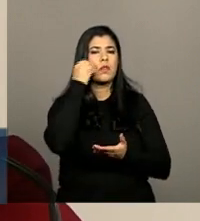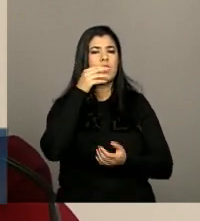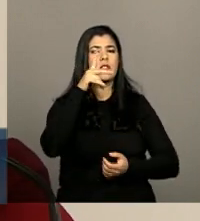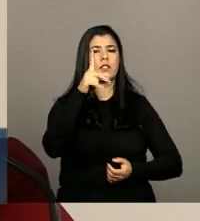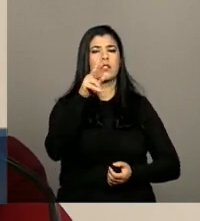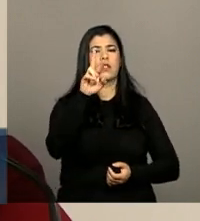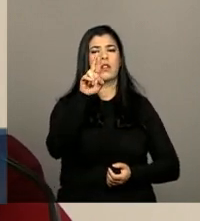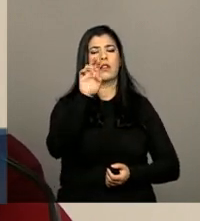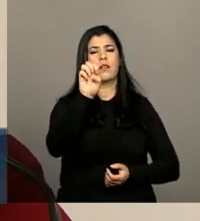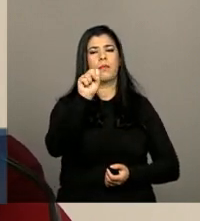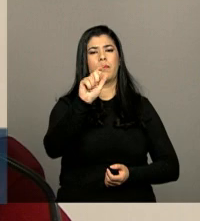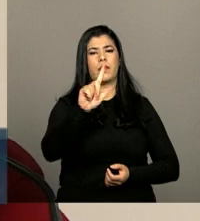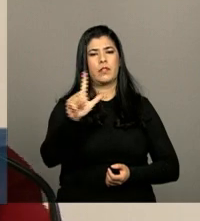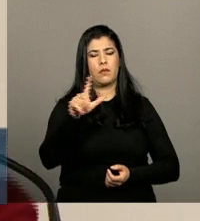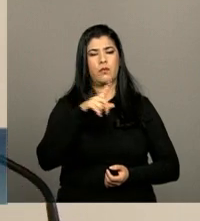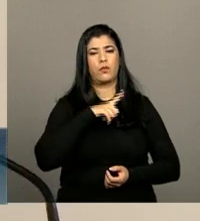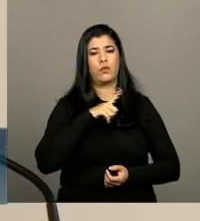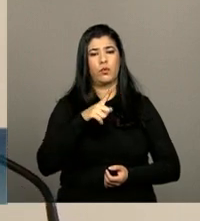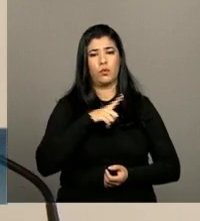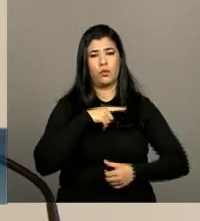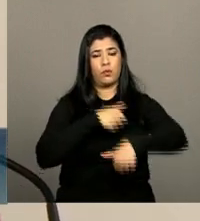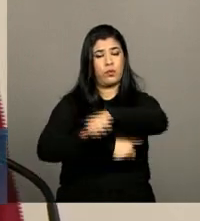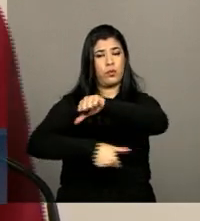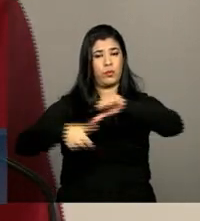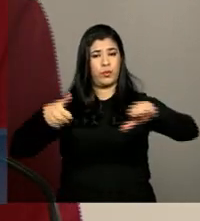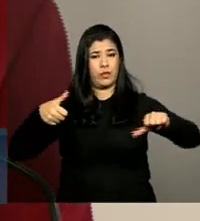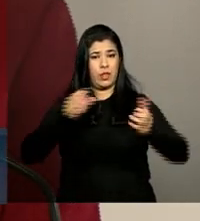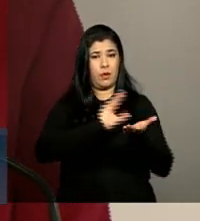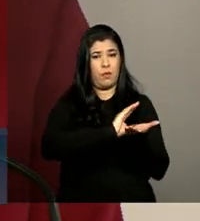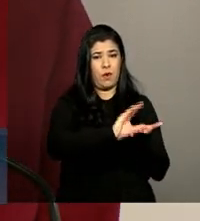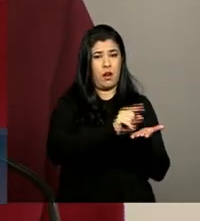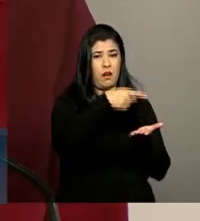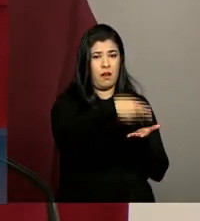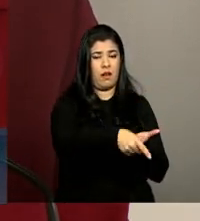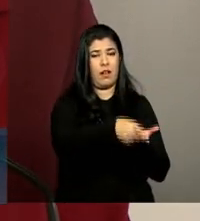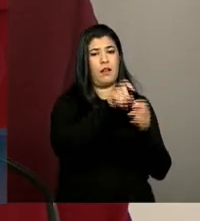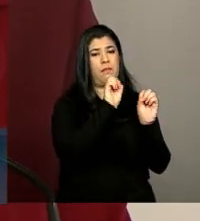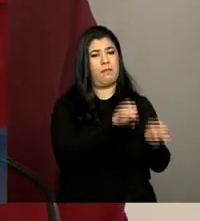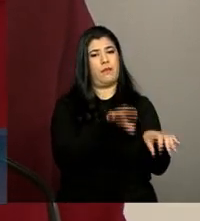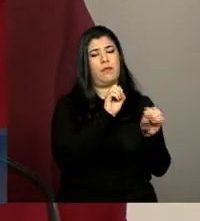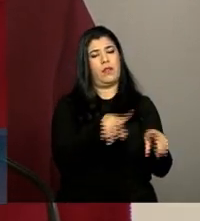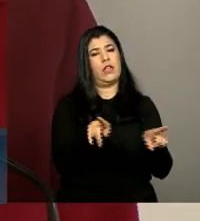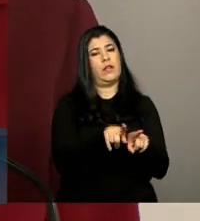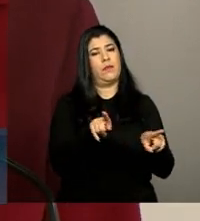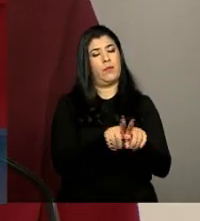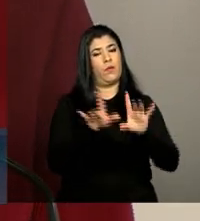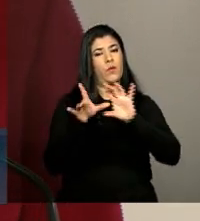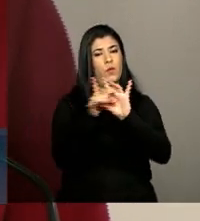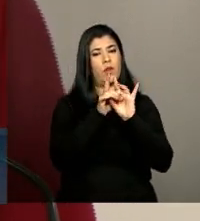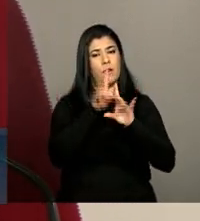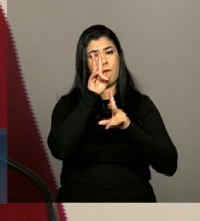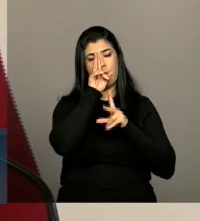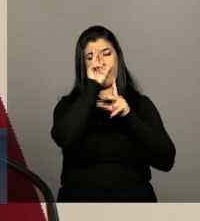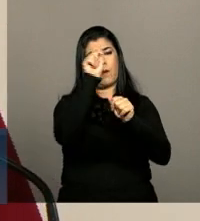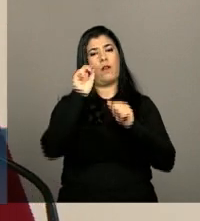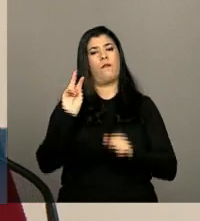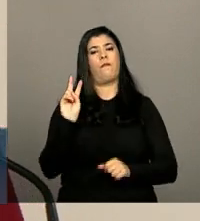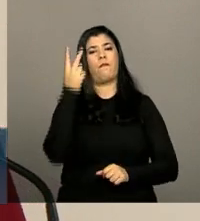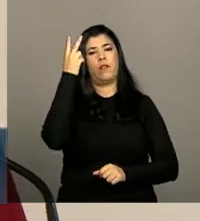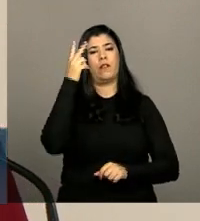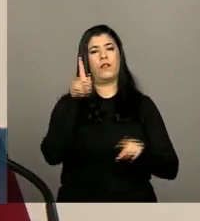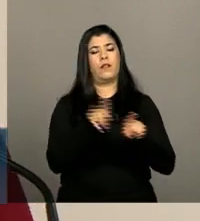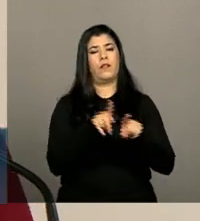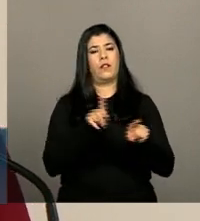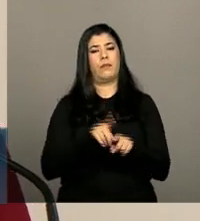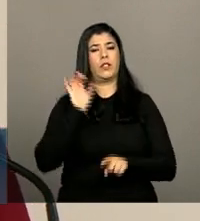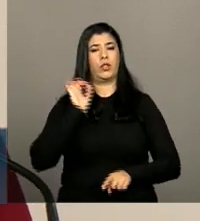qualidade Educacional mas é também fortalecer valores é fortalecer direit